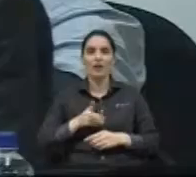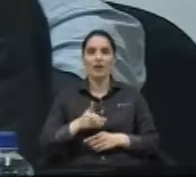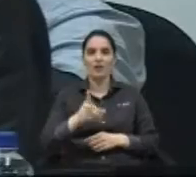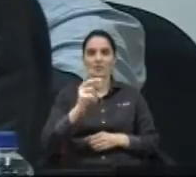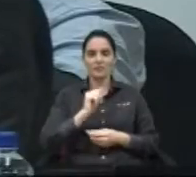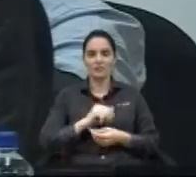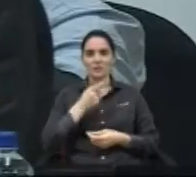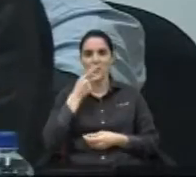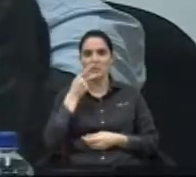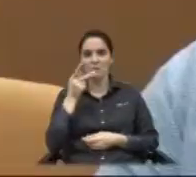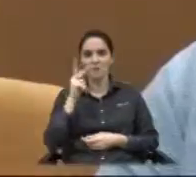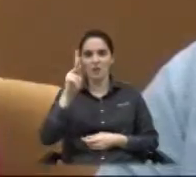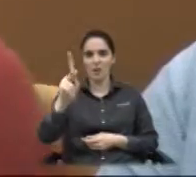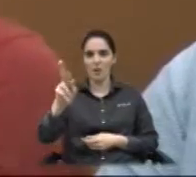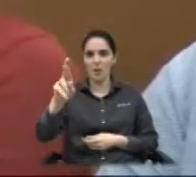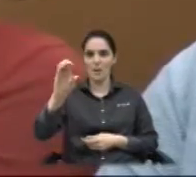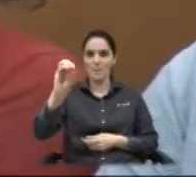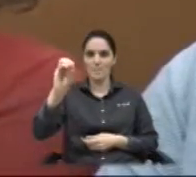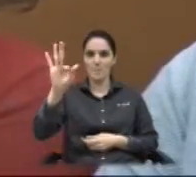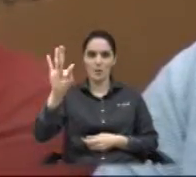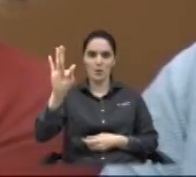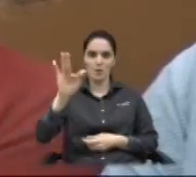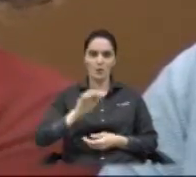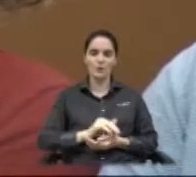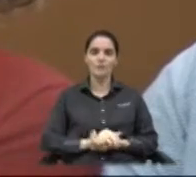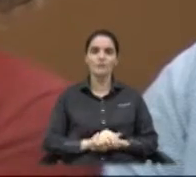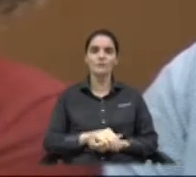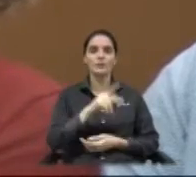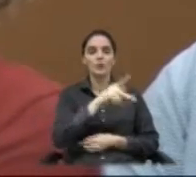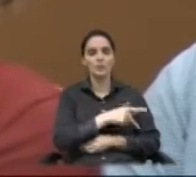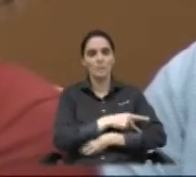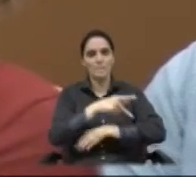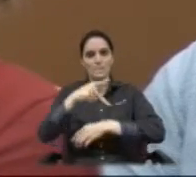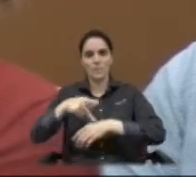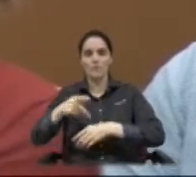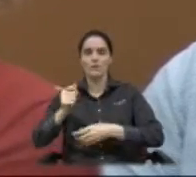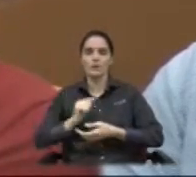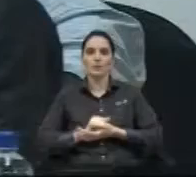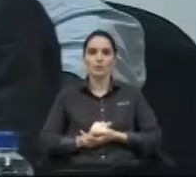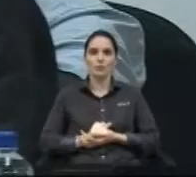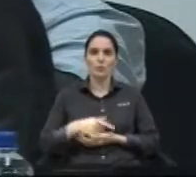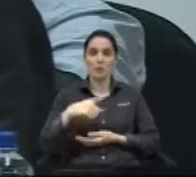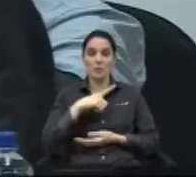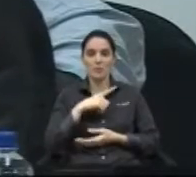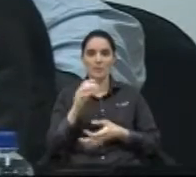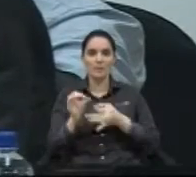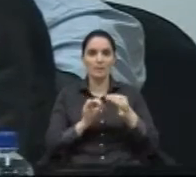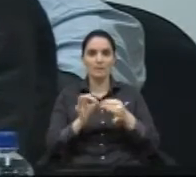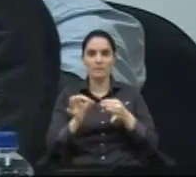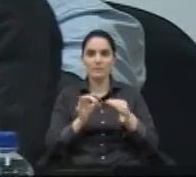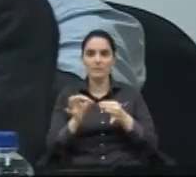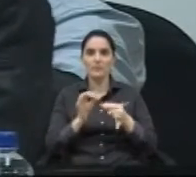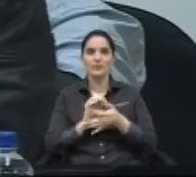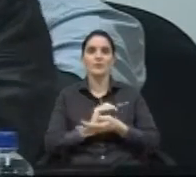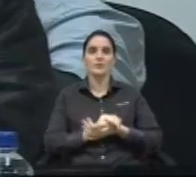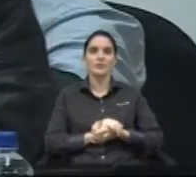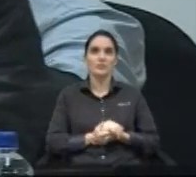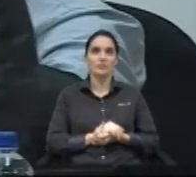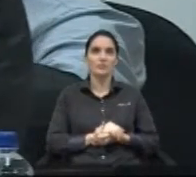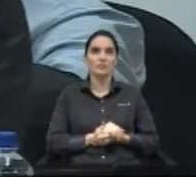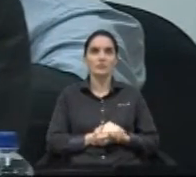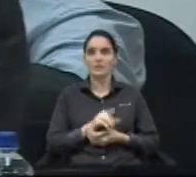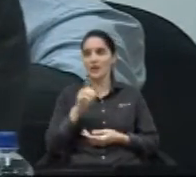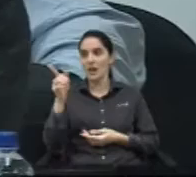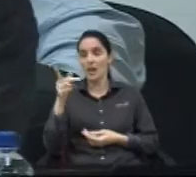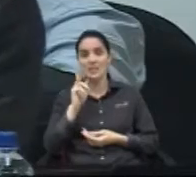prof, o professor, tem um projeto que eu estou fazendo. Ela sempre